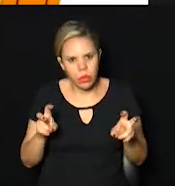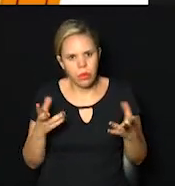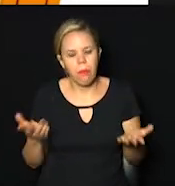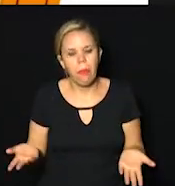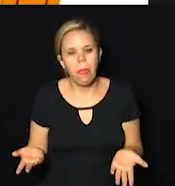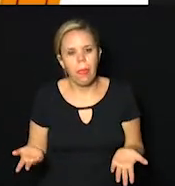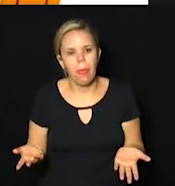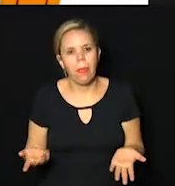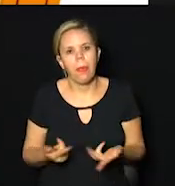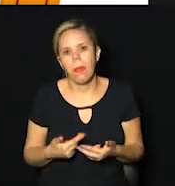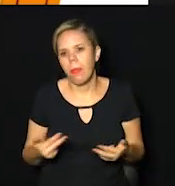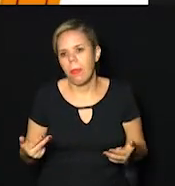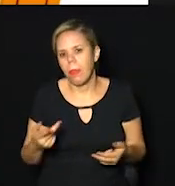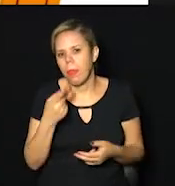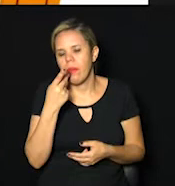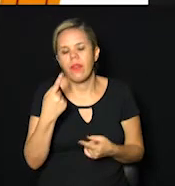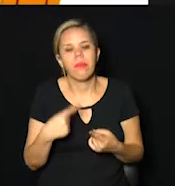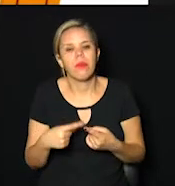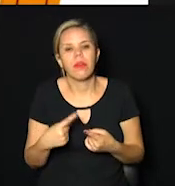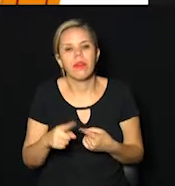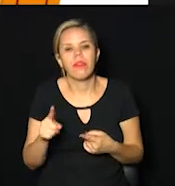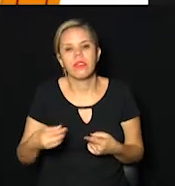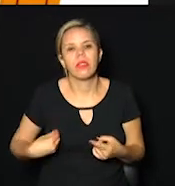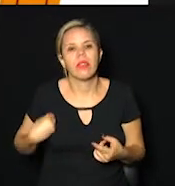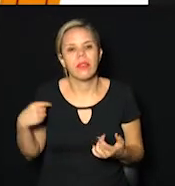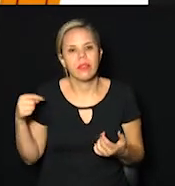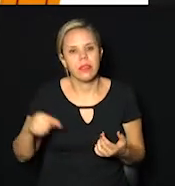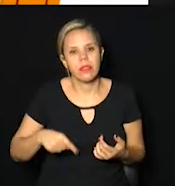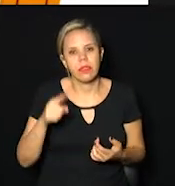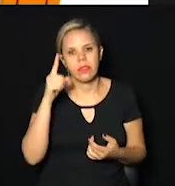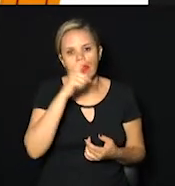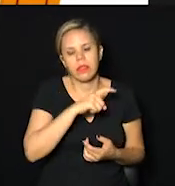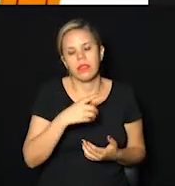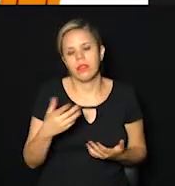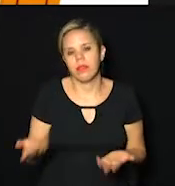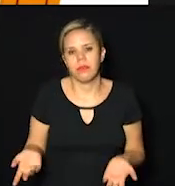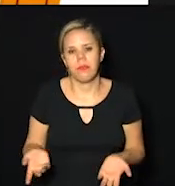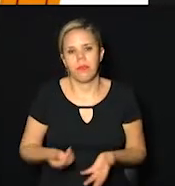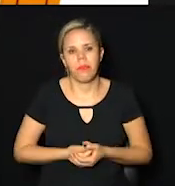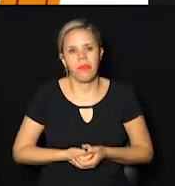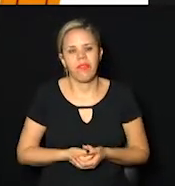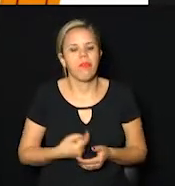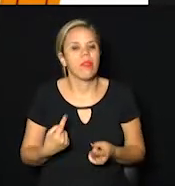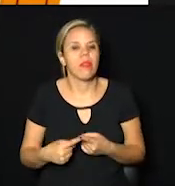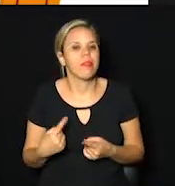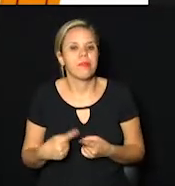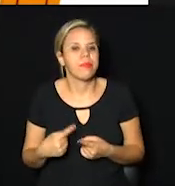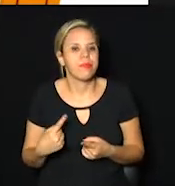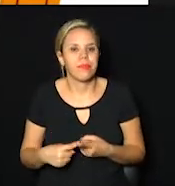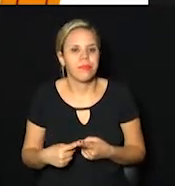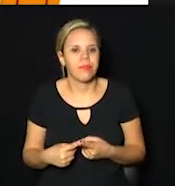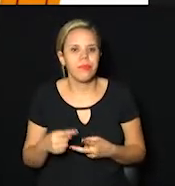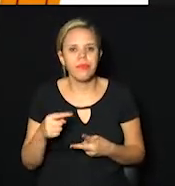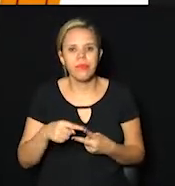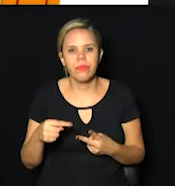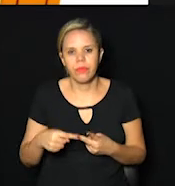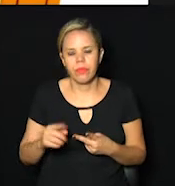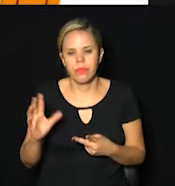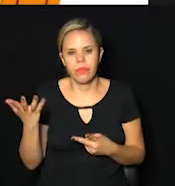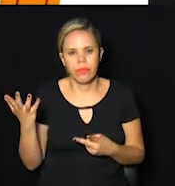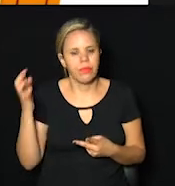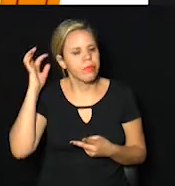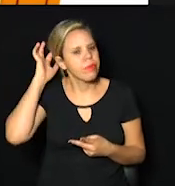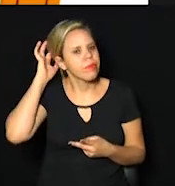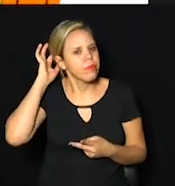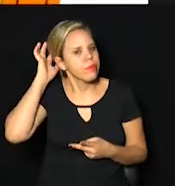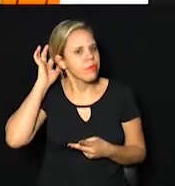Sem algo para dizer por que você está aqui, é muito difícil, né? E por quê? Porque esses dois fatores, o que a gente chamou